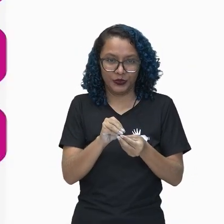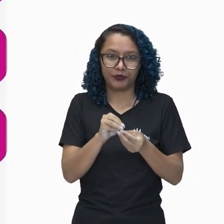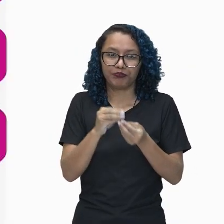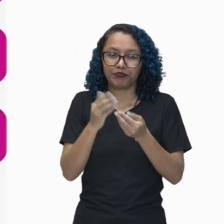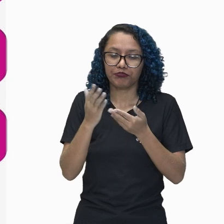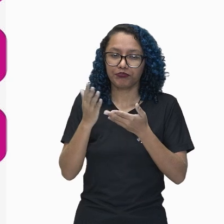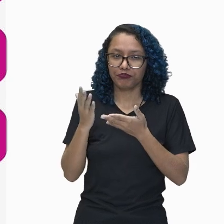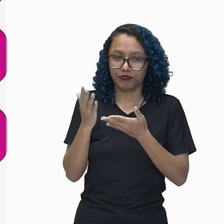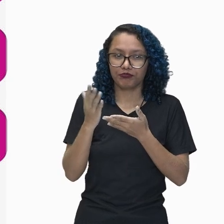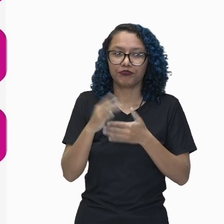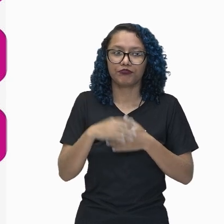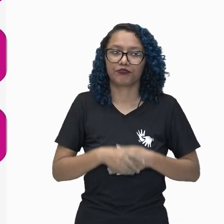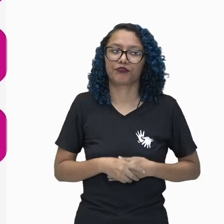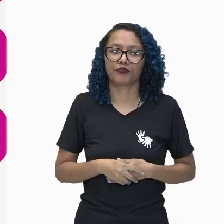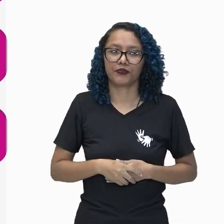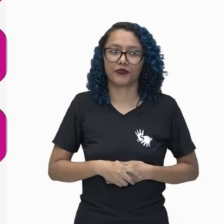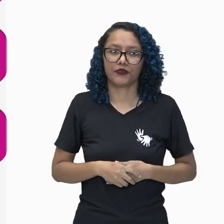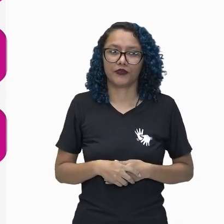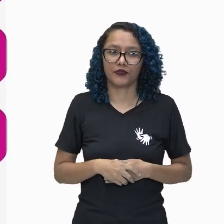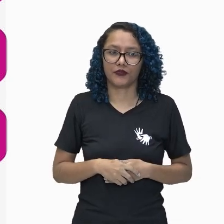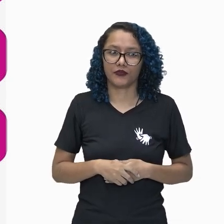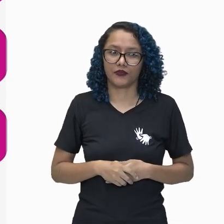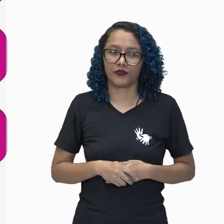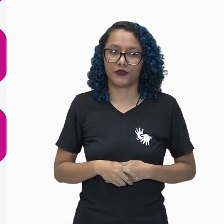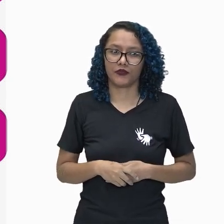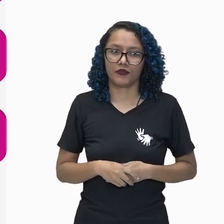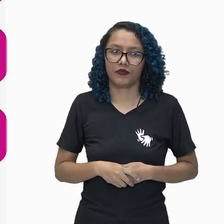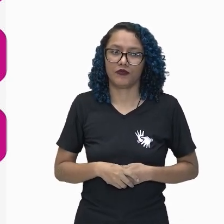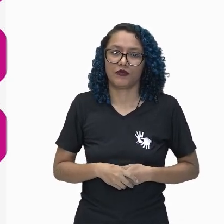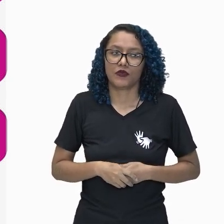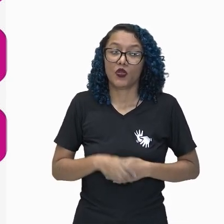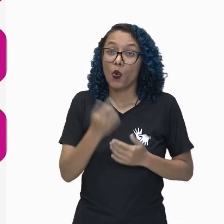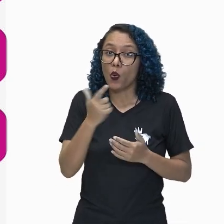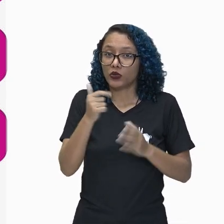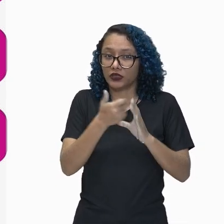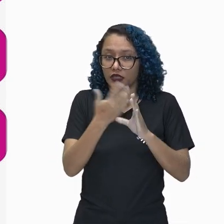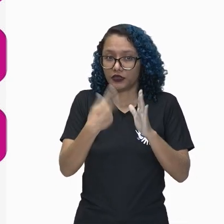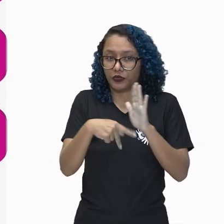podemos entender a respeito da reportagem?